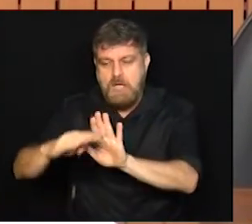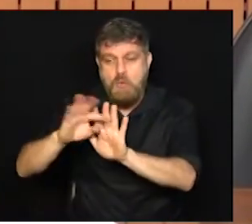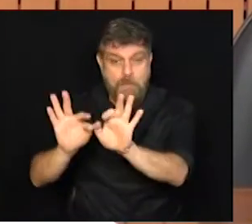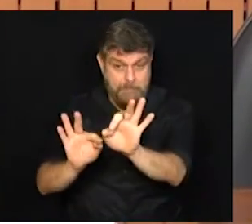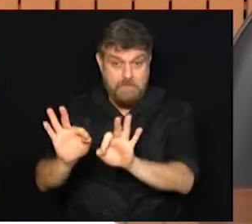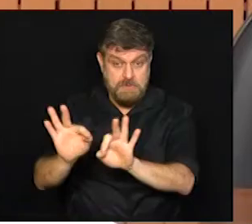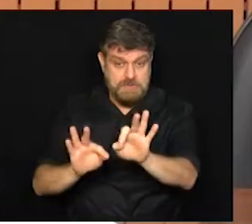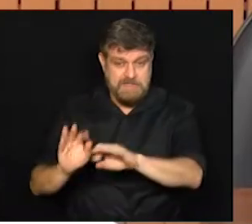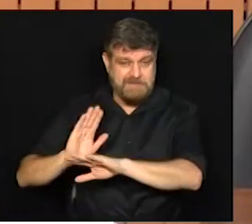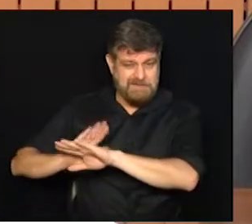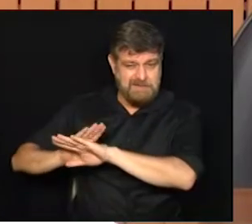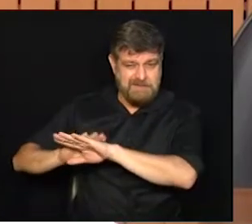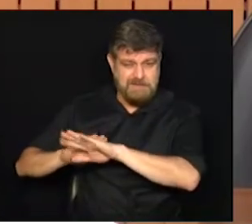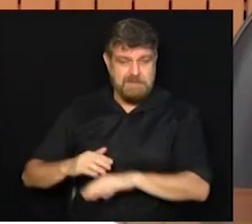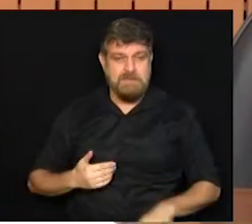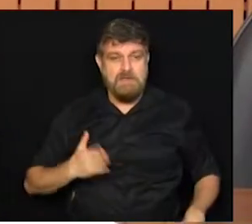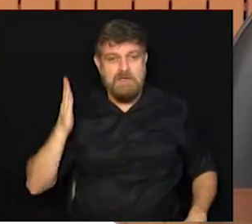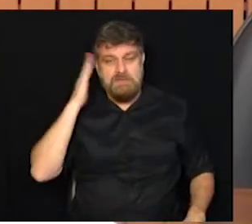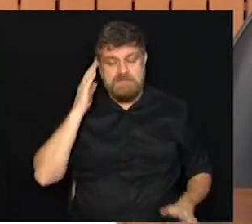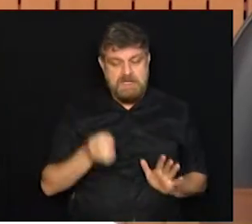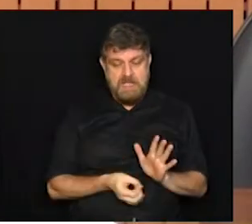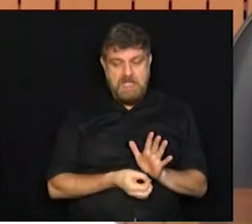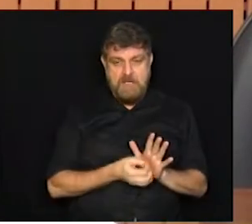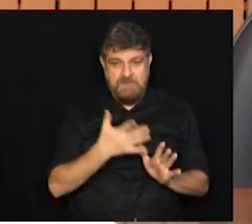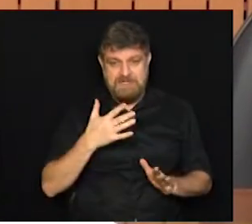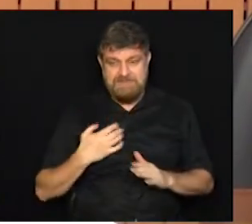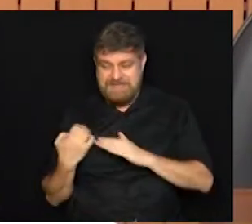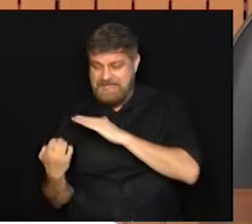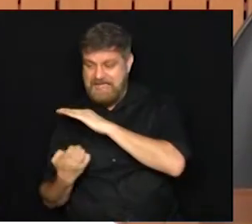Eu sei que muitas vezes, quando é contrapartida de